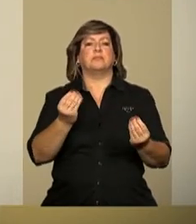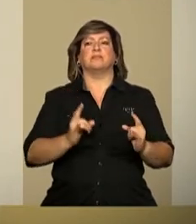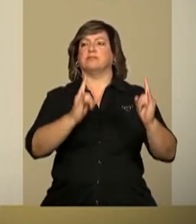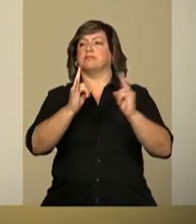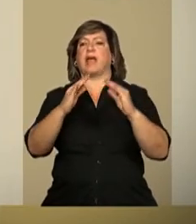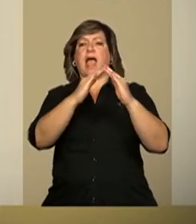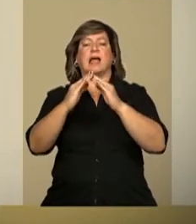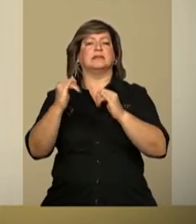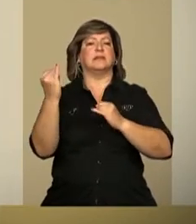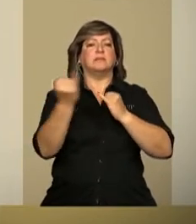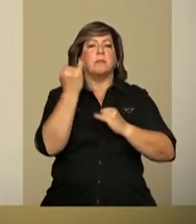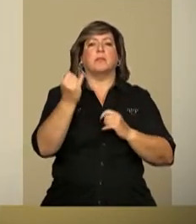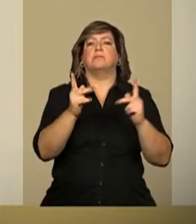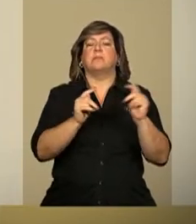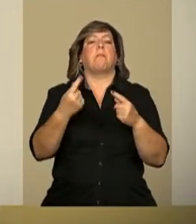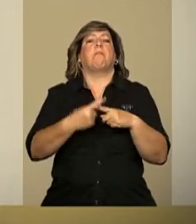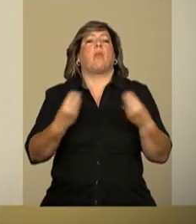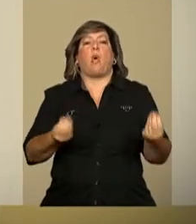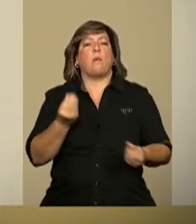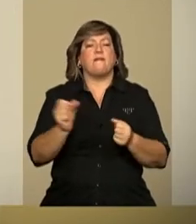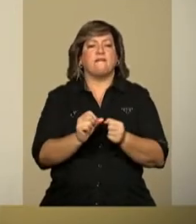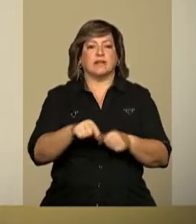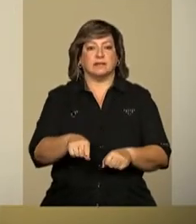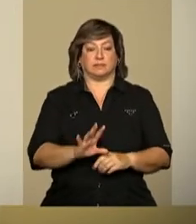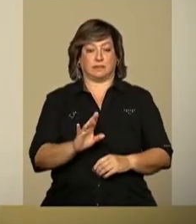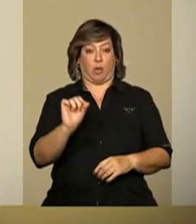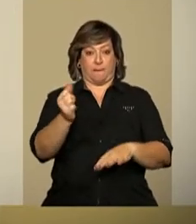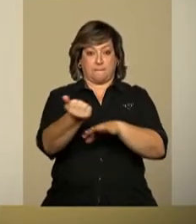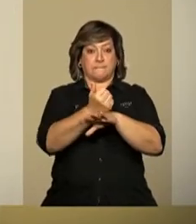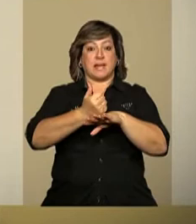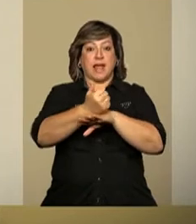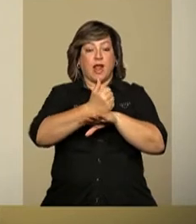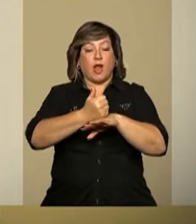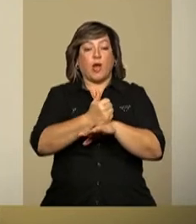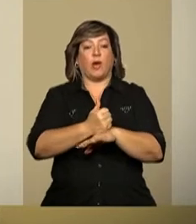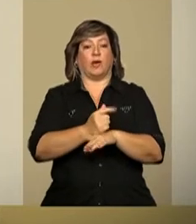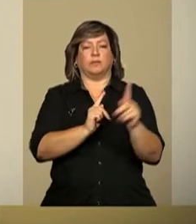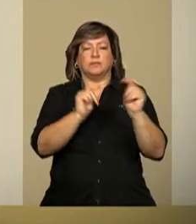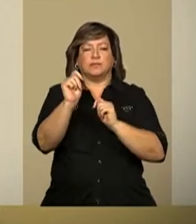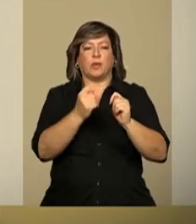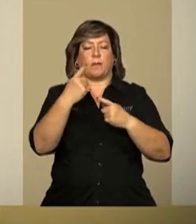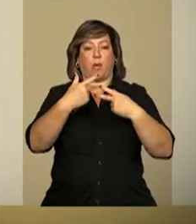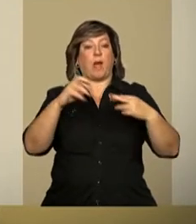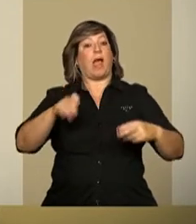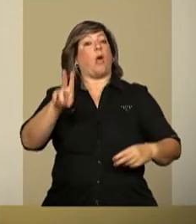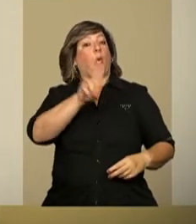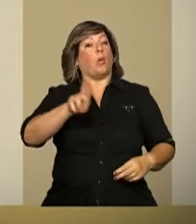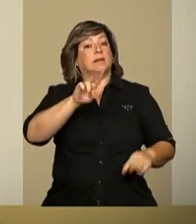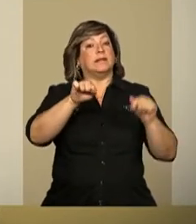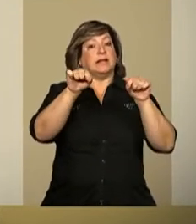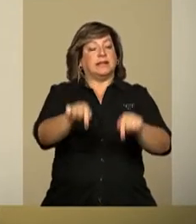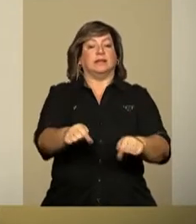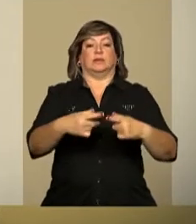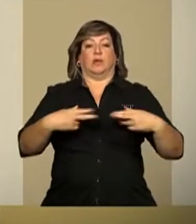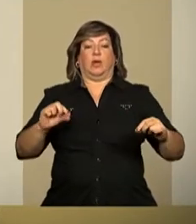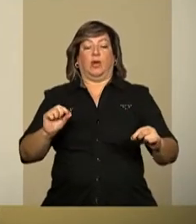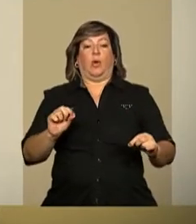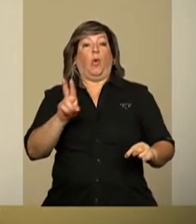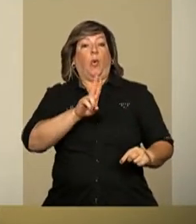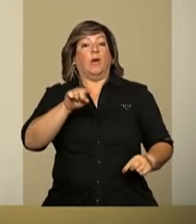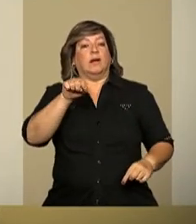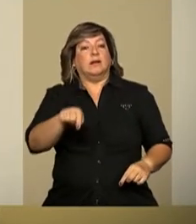elas são feitas ao longo dos anos o melhor jeito de se preservar uma coisa é usando essa coisa é usufruindo